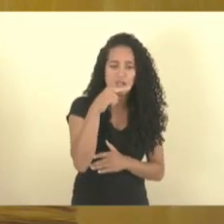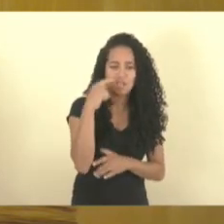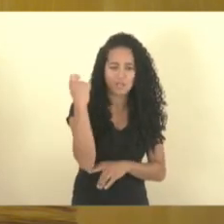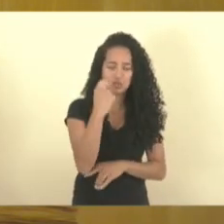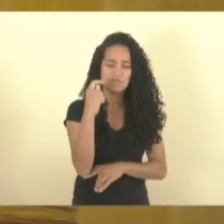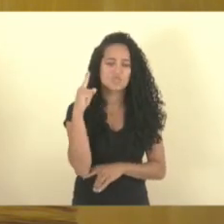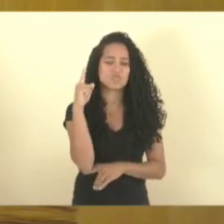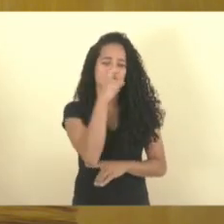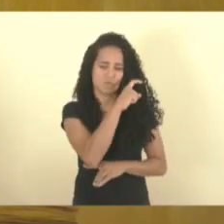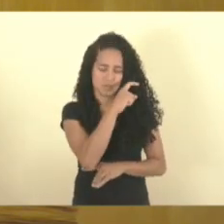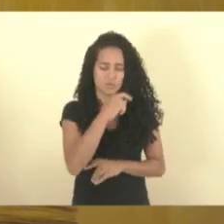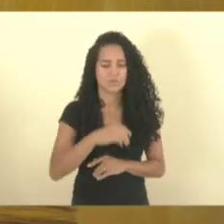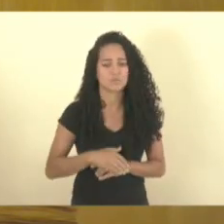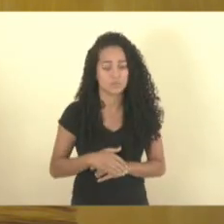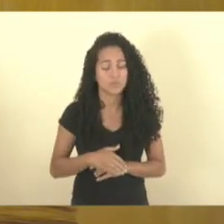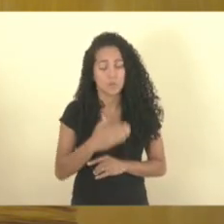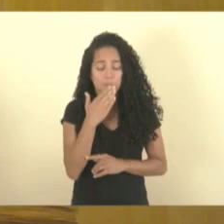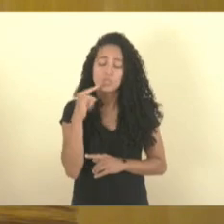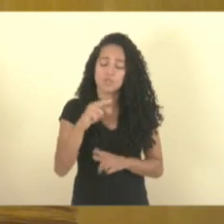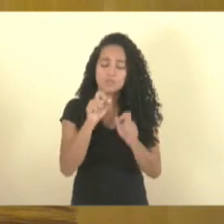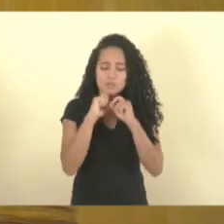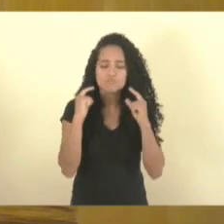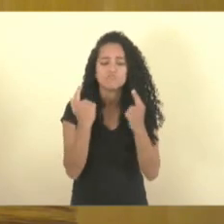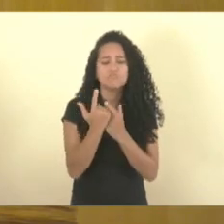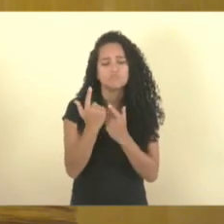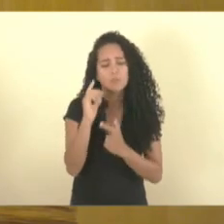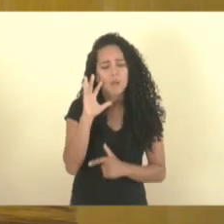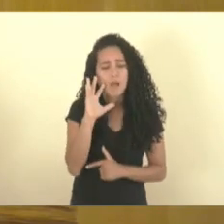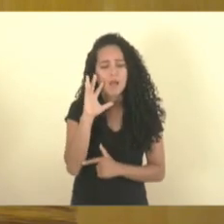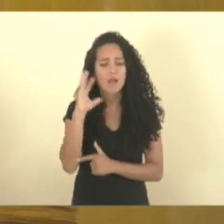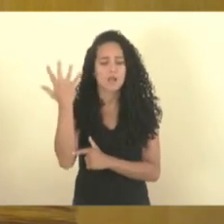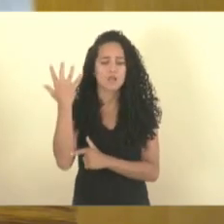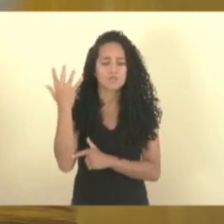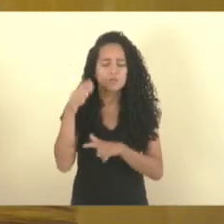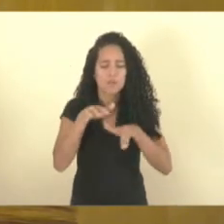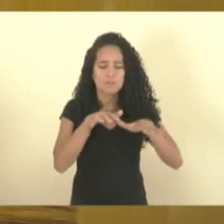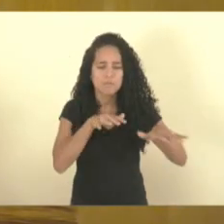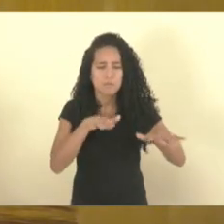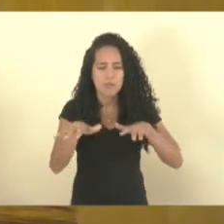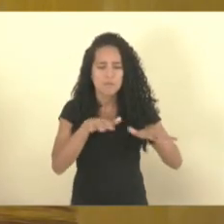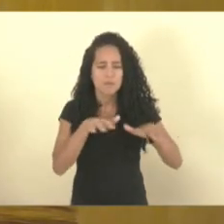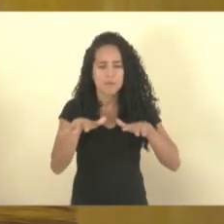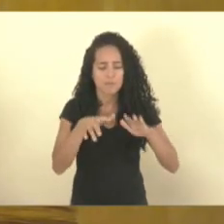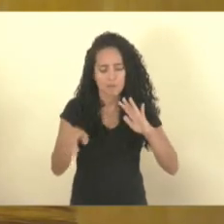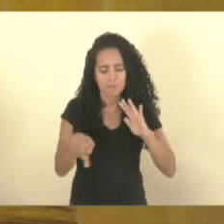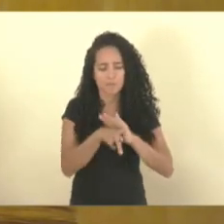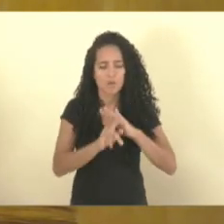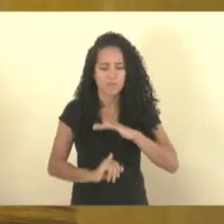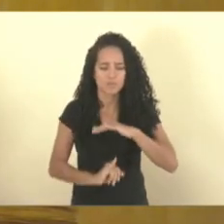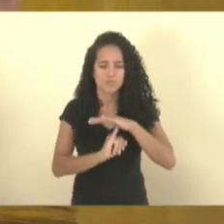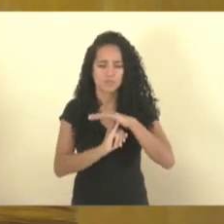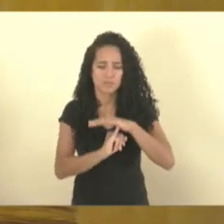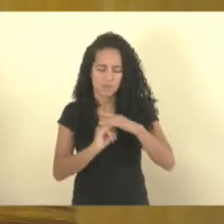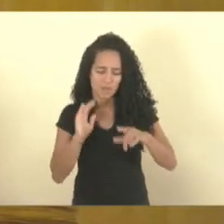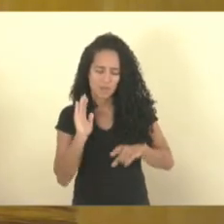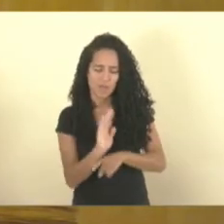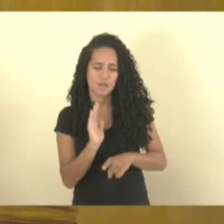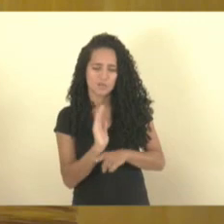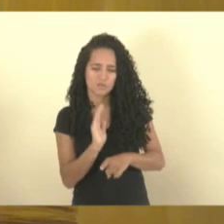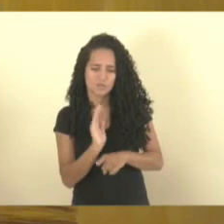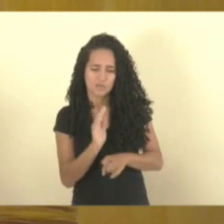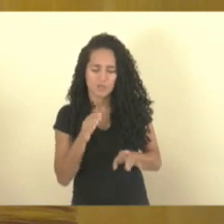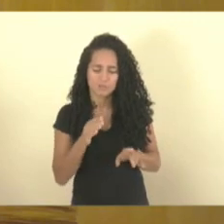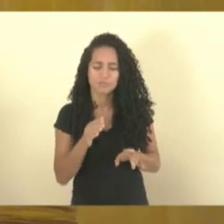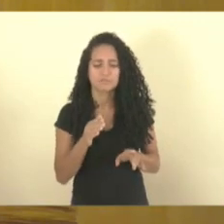gostaria de pedir o empenho desta casa para que possamos mobilizar enquanto instituição e fazermos chegar